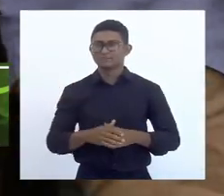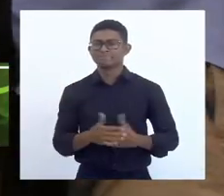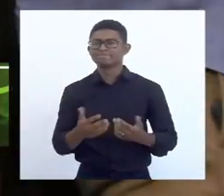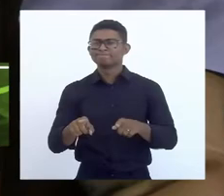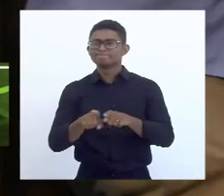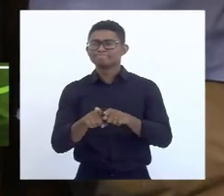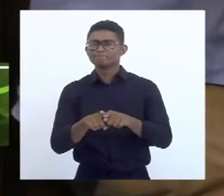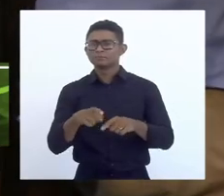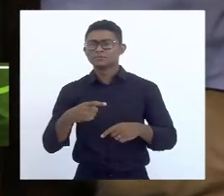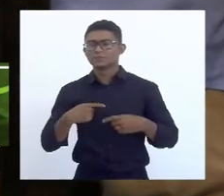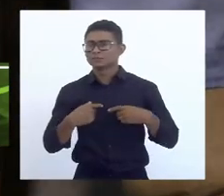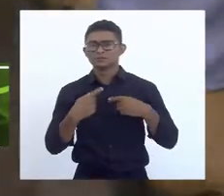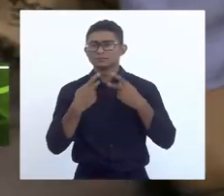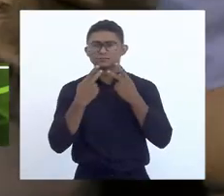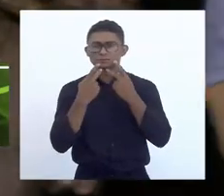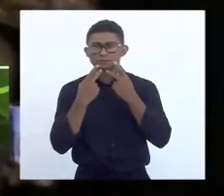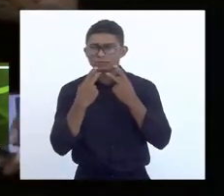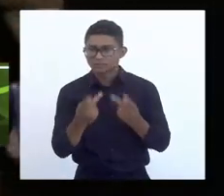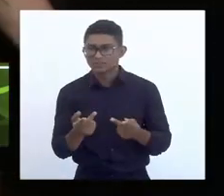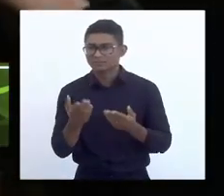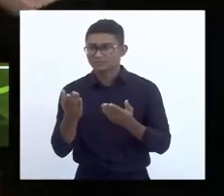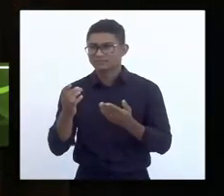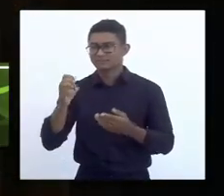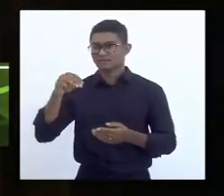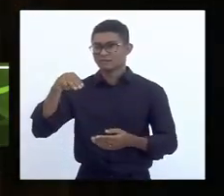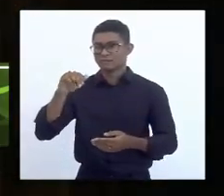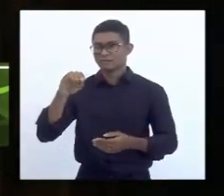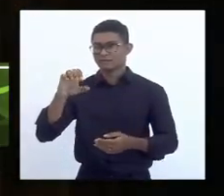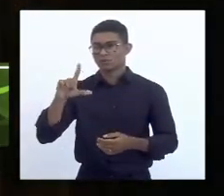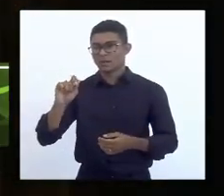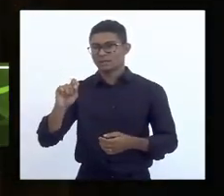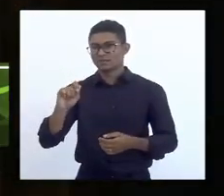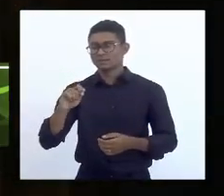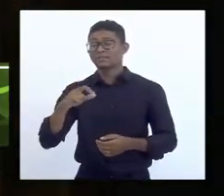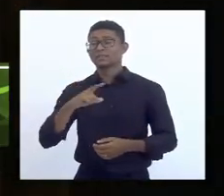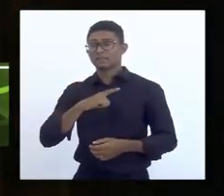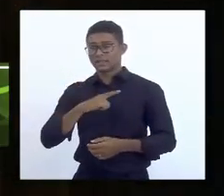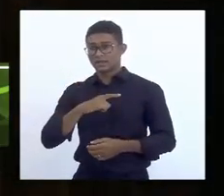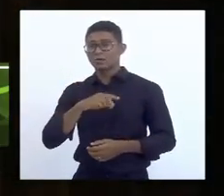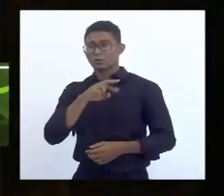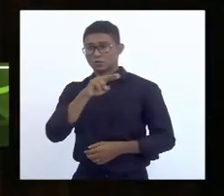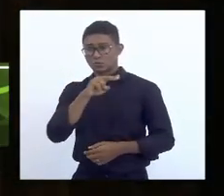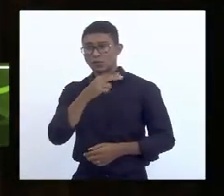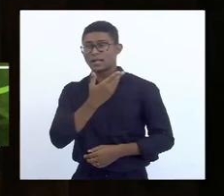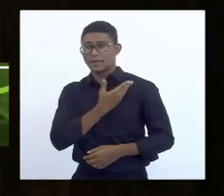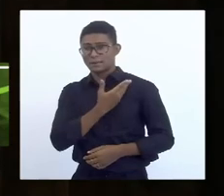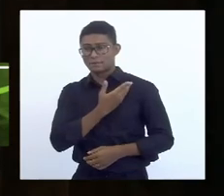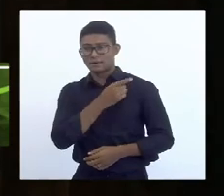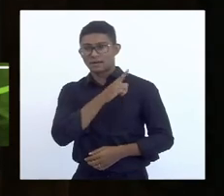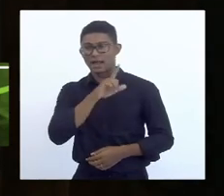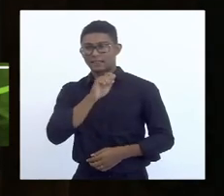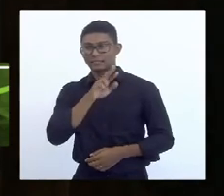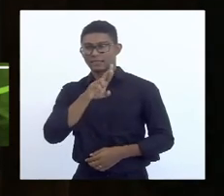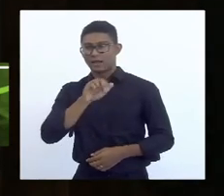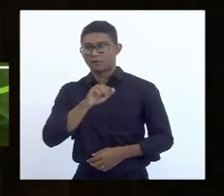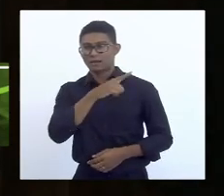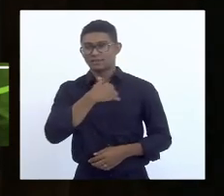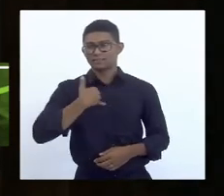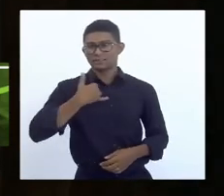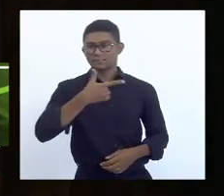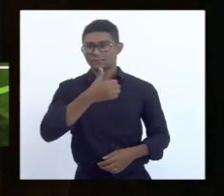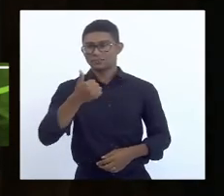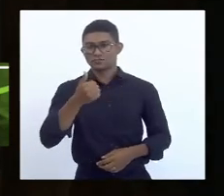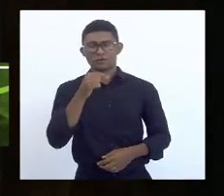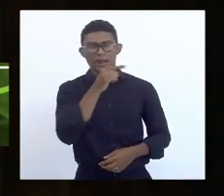faço aqui uma declaração para a Manuela, considerando que eu tenho uma irmã que chama Laura. Ela tem 21 anos, é uma pessoa com